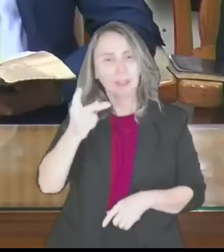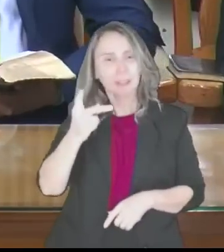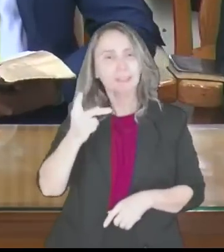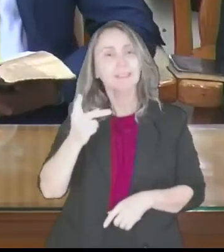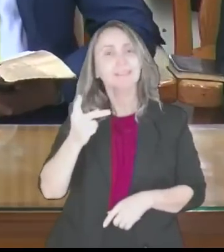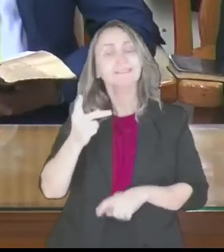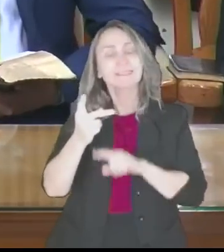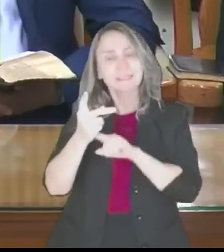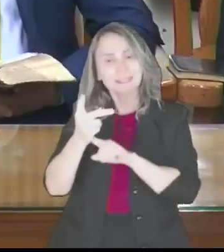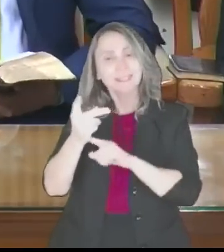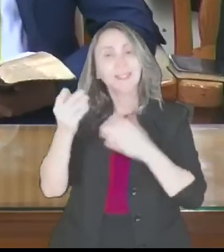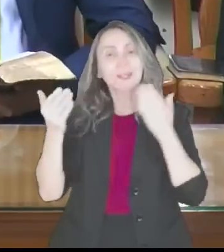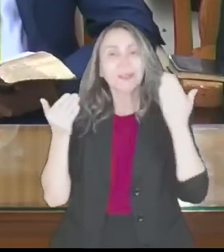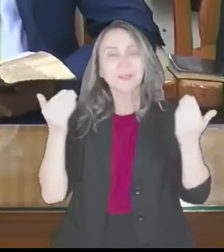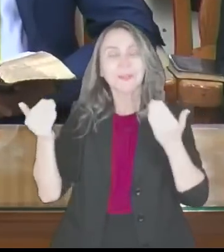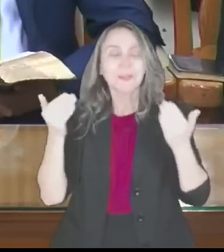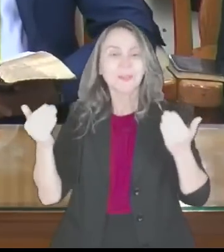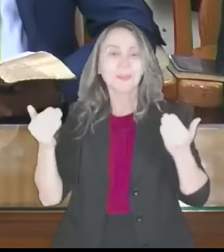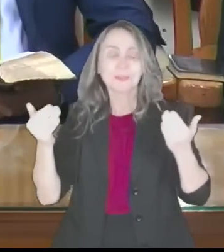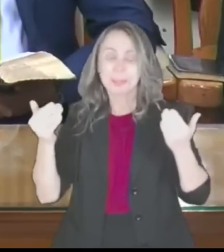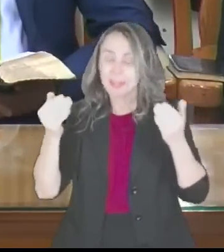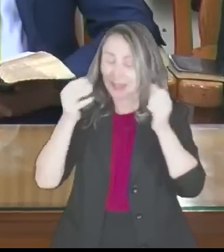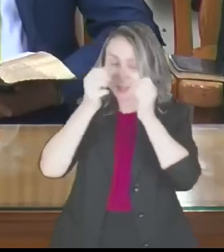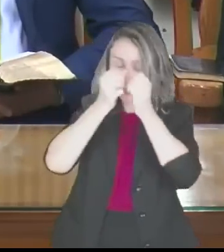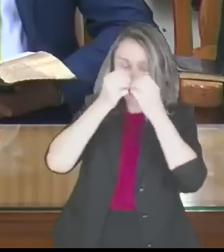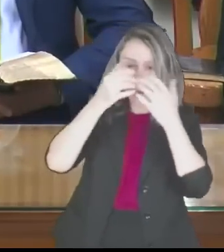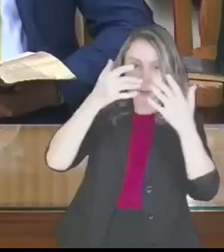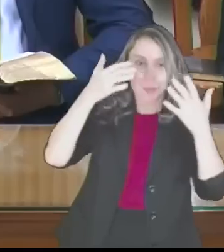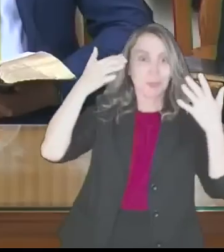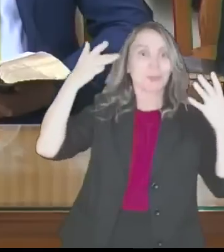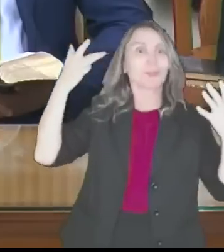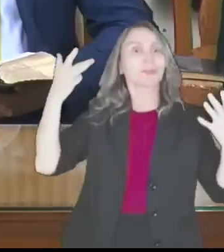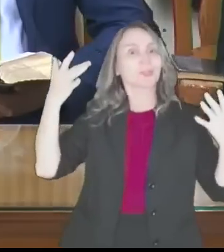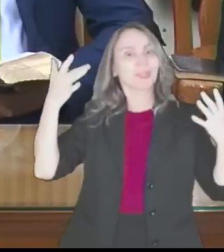alumia em lugar escuro.